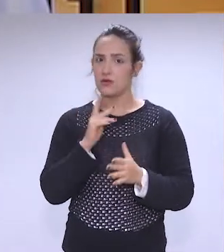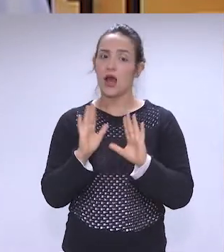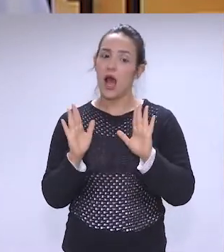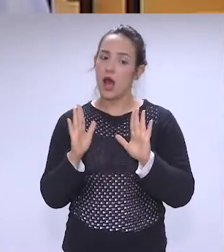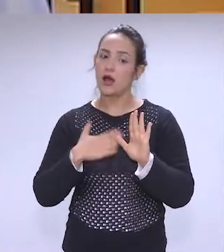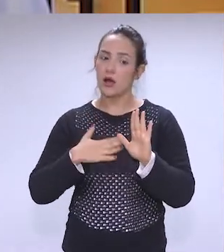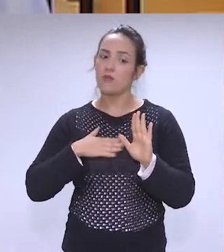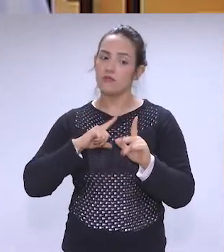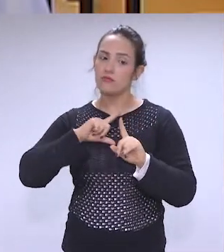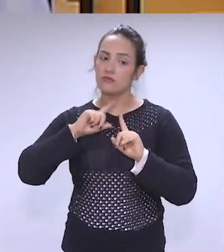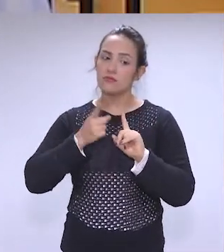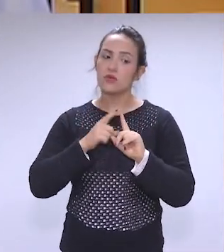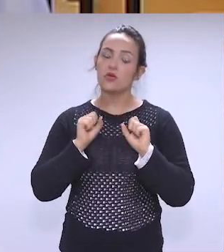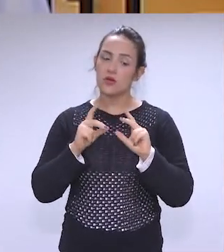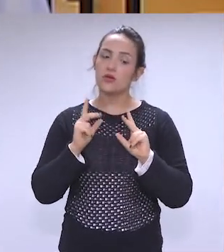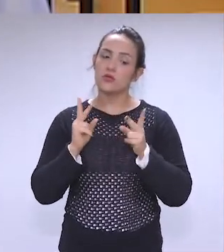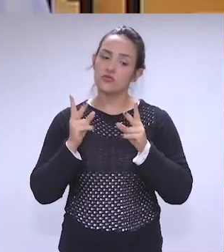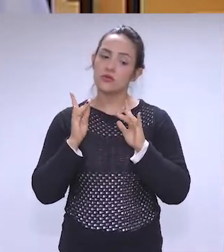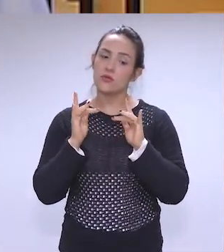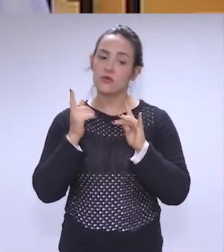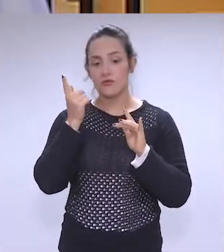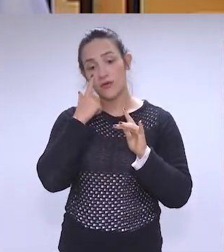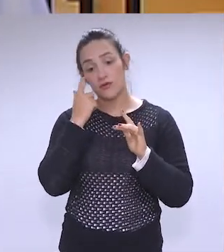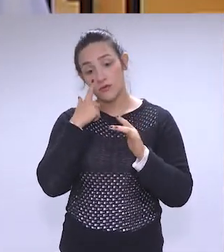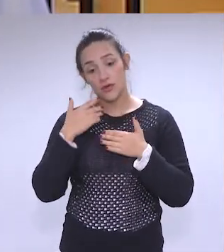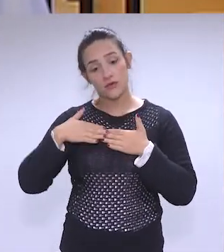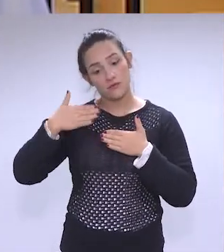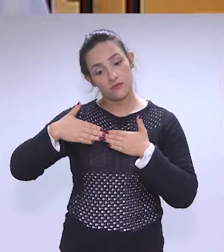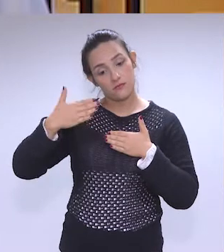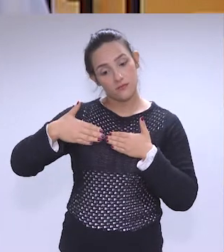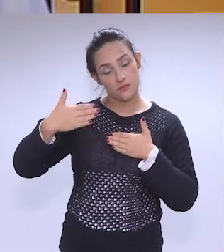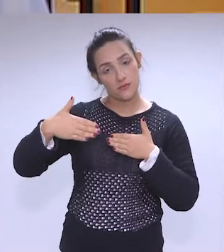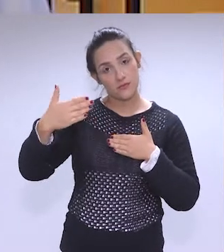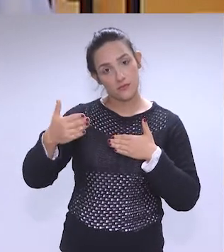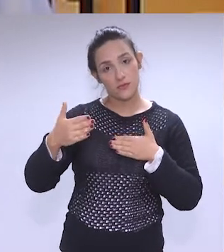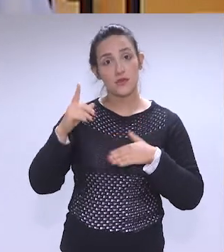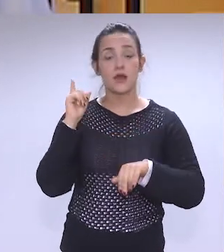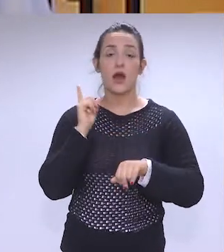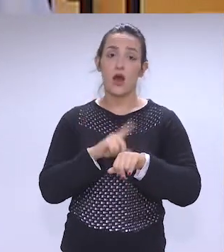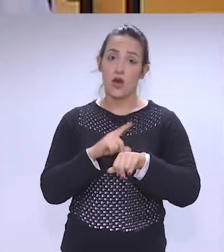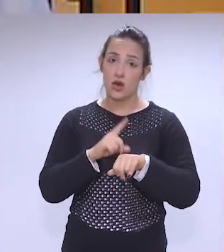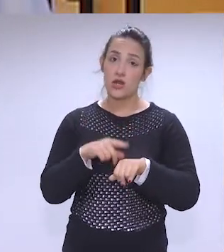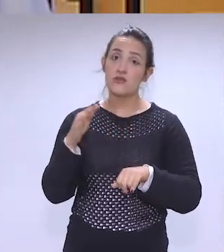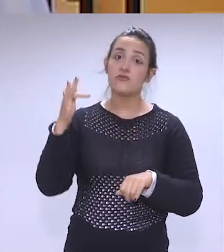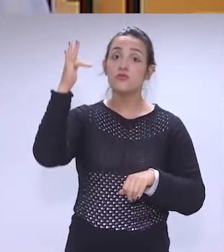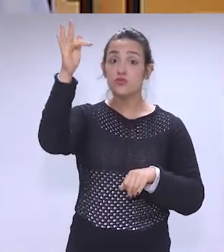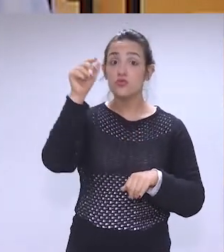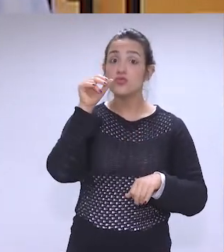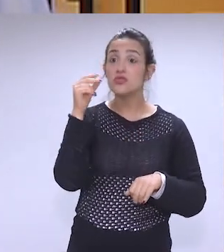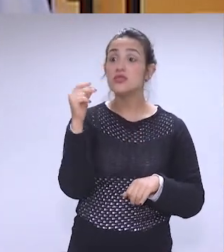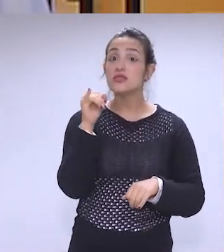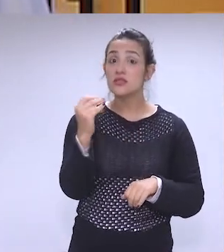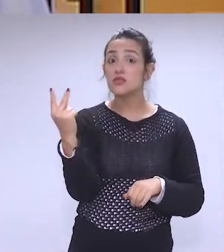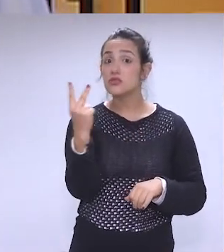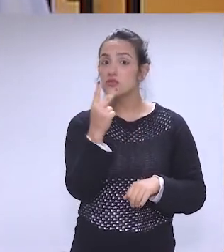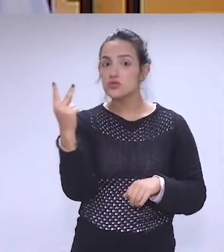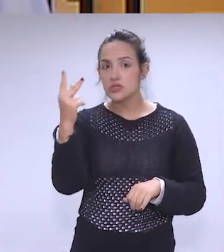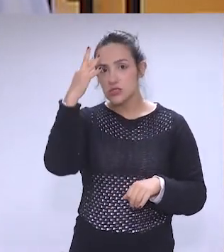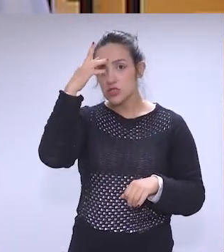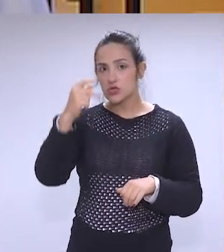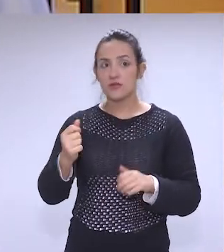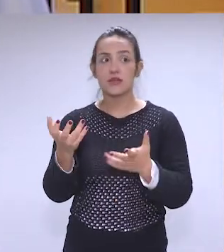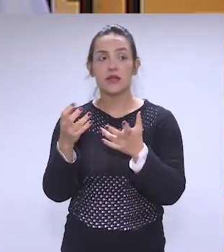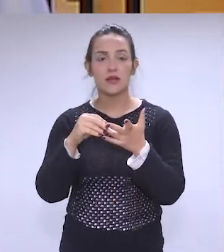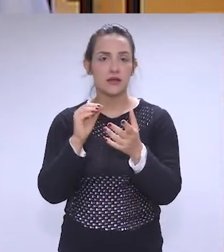teve filho, mas aí continua o namoro, a gente vai ajudando. Quando chegar mais pra frente que vocês tiverem